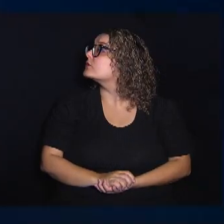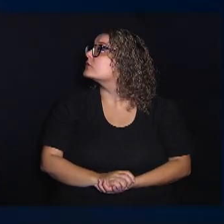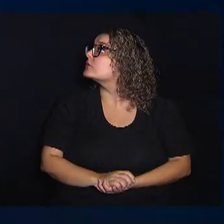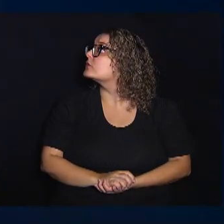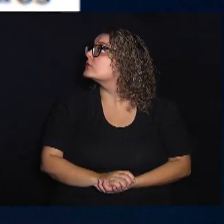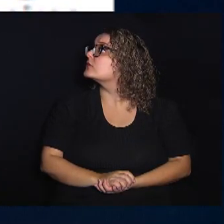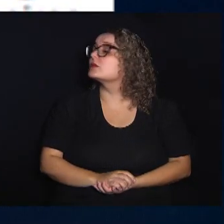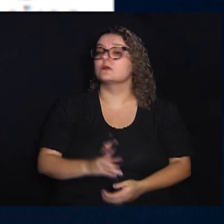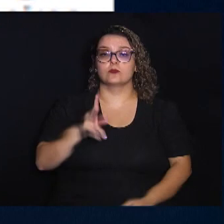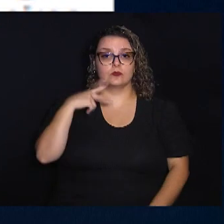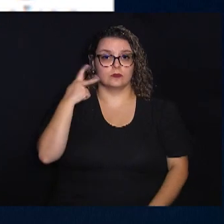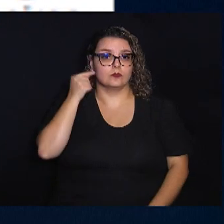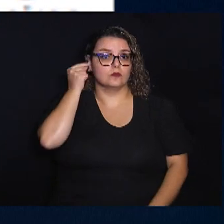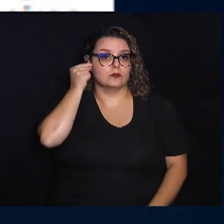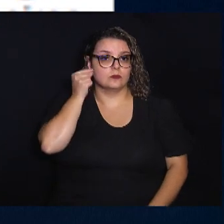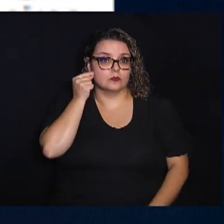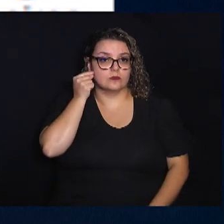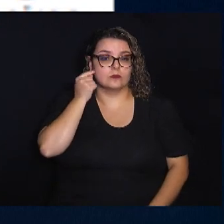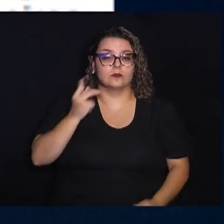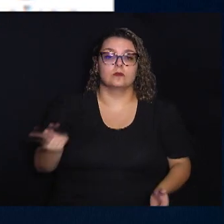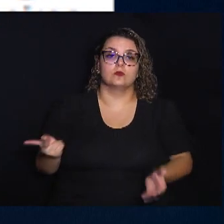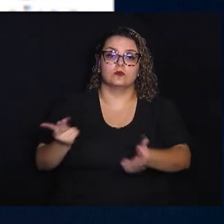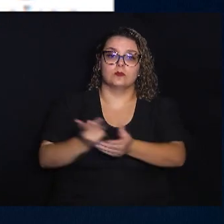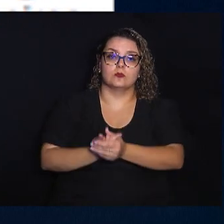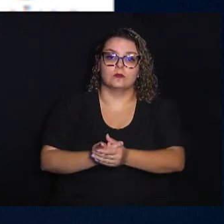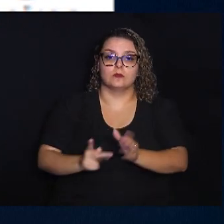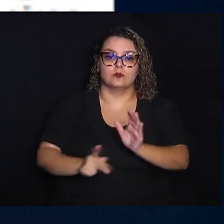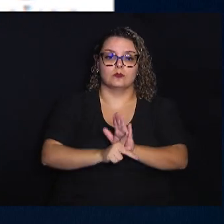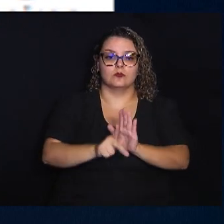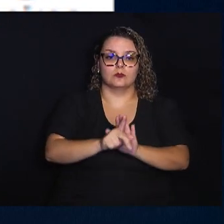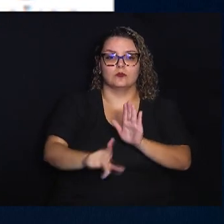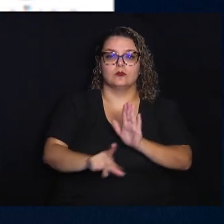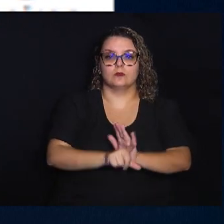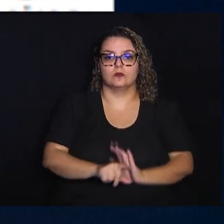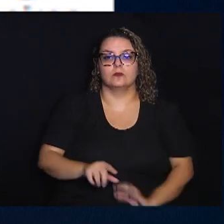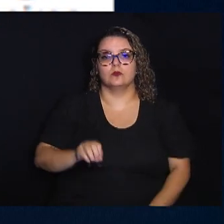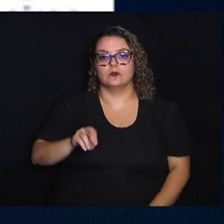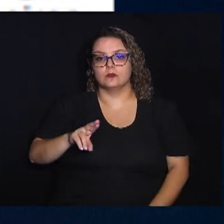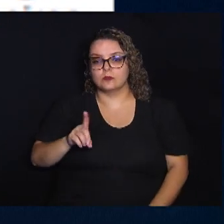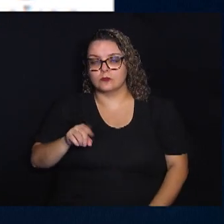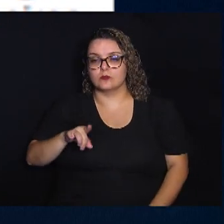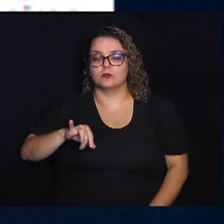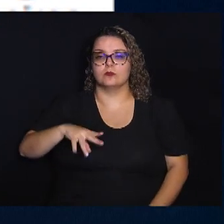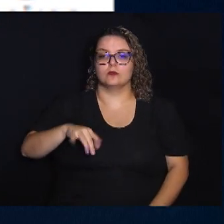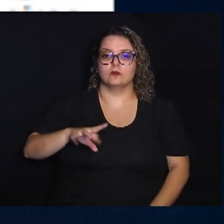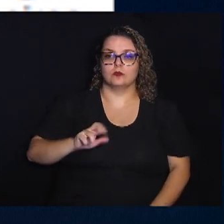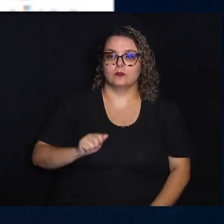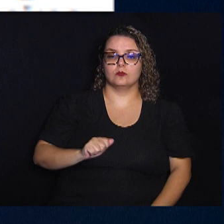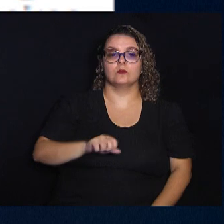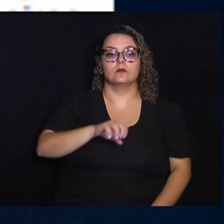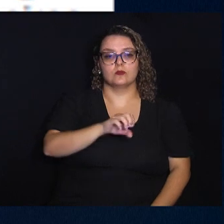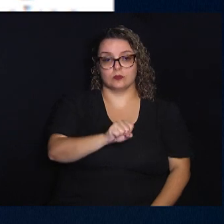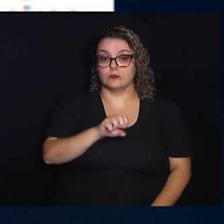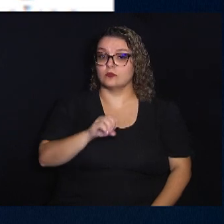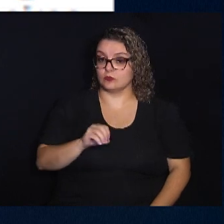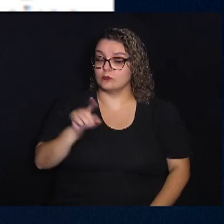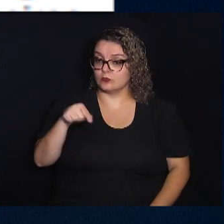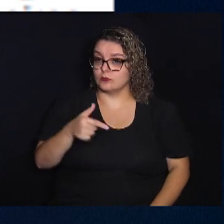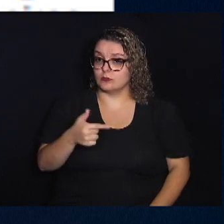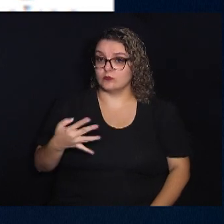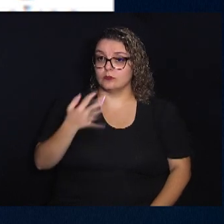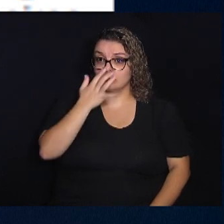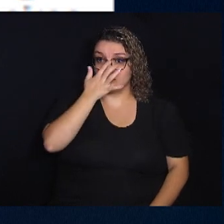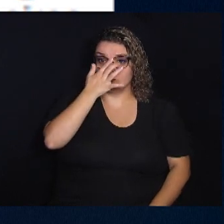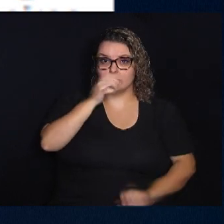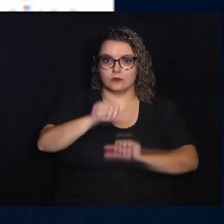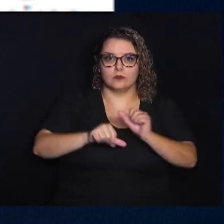O vereador Marcelo Silva protocolou o projeto de lei ordinária número 80 de 2024 para alterar a Lei